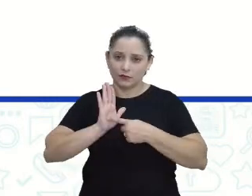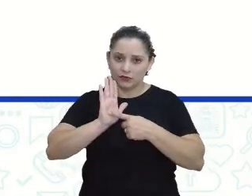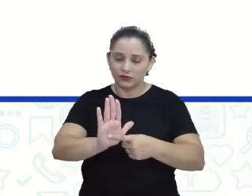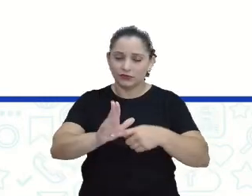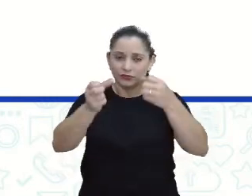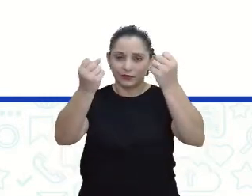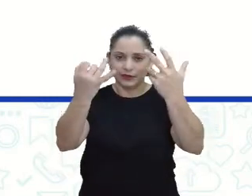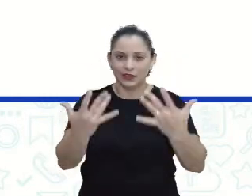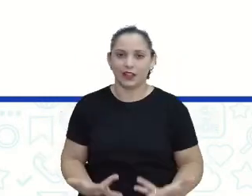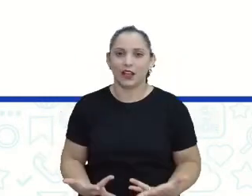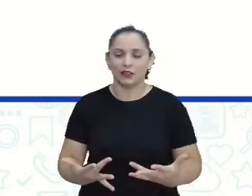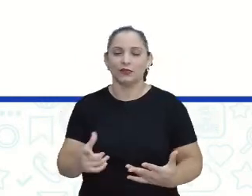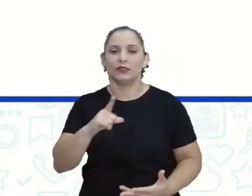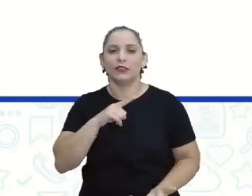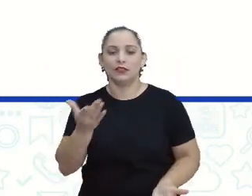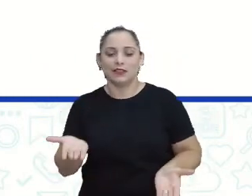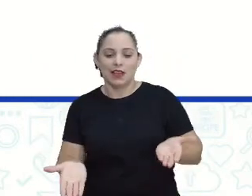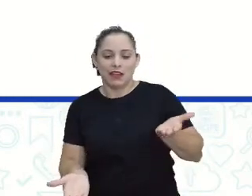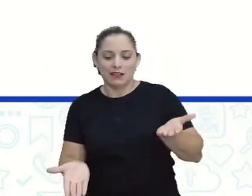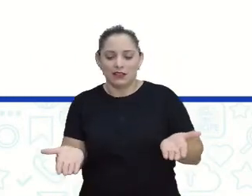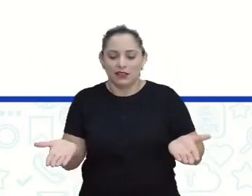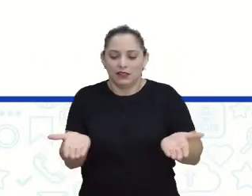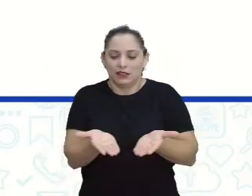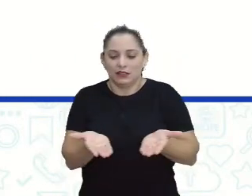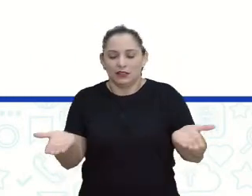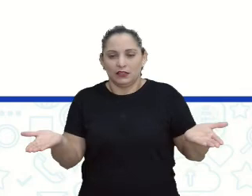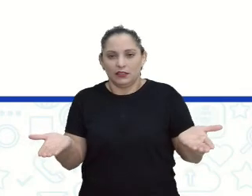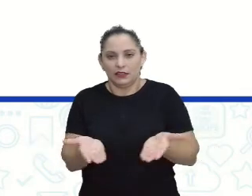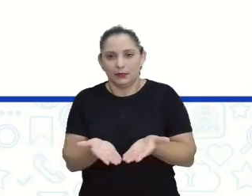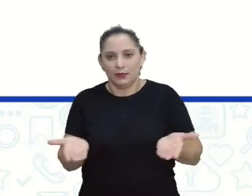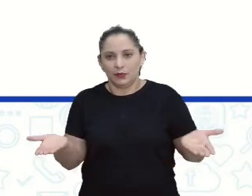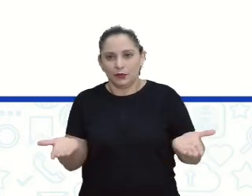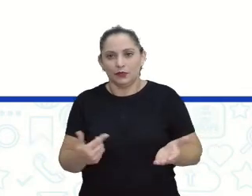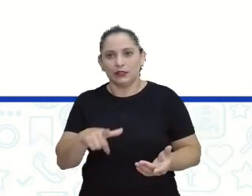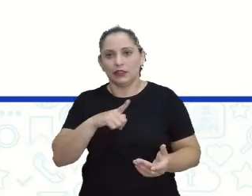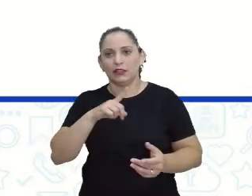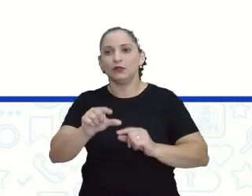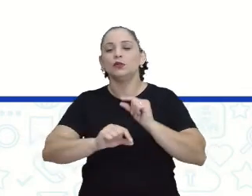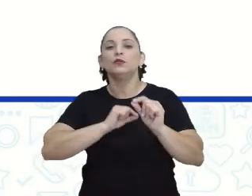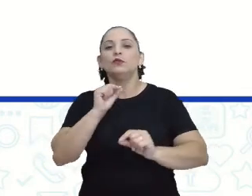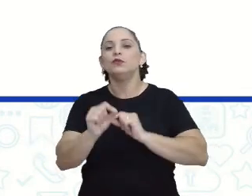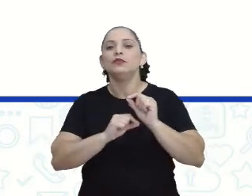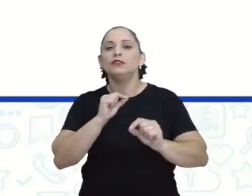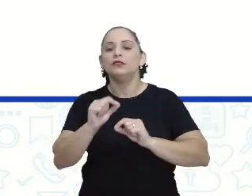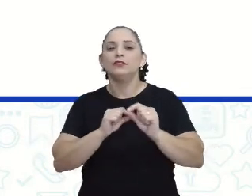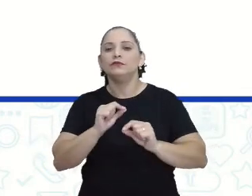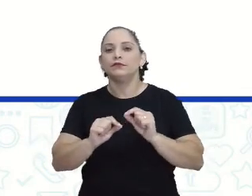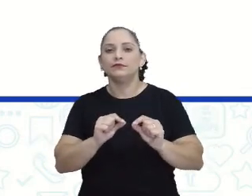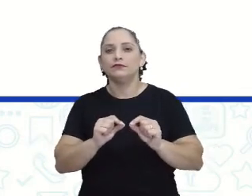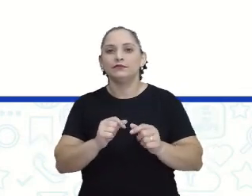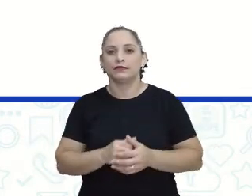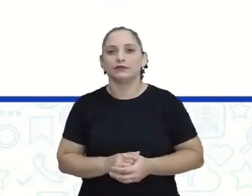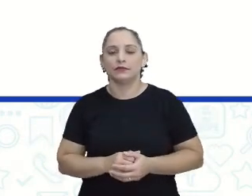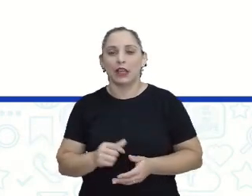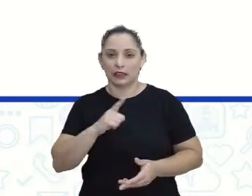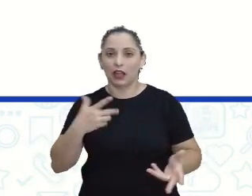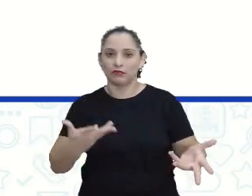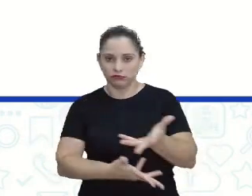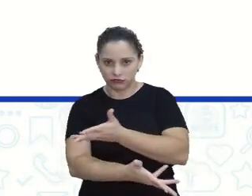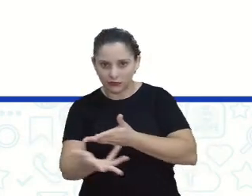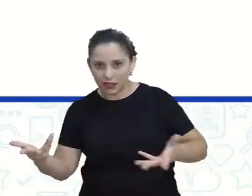e equivalente, essas palavras aí, né? Ou seja, tem aquele comecinho ali de equilíbrio e de equivalente, então a gente